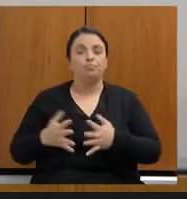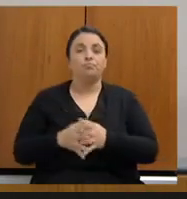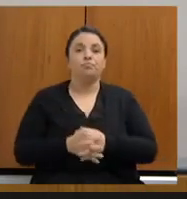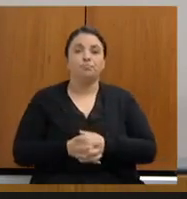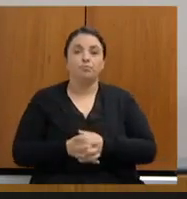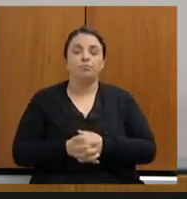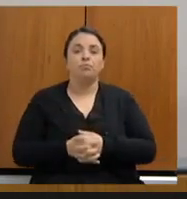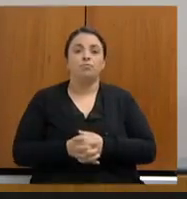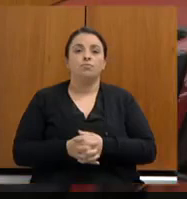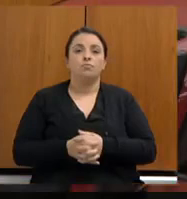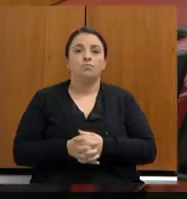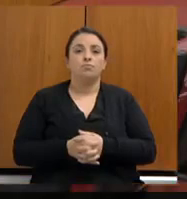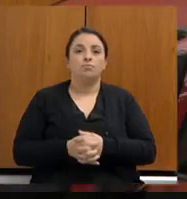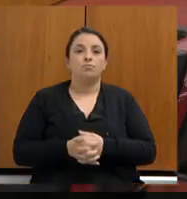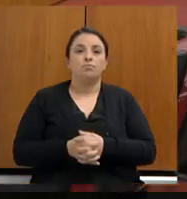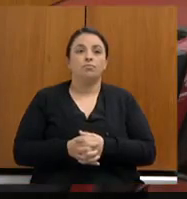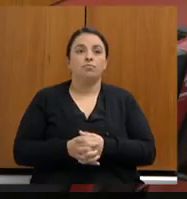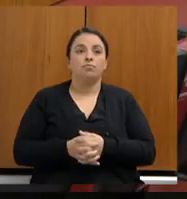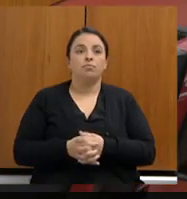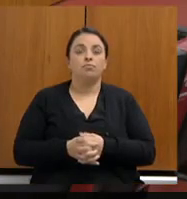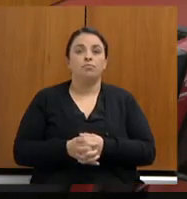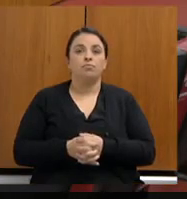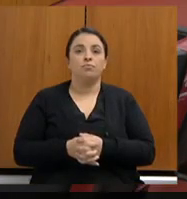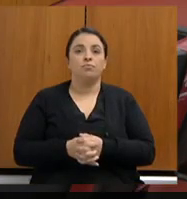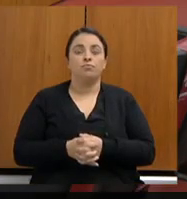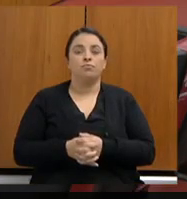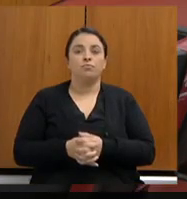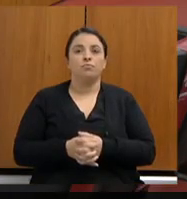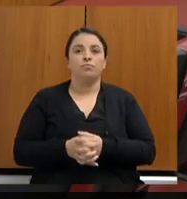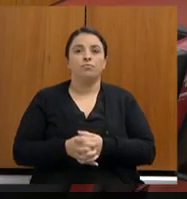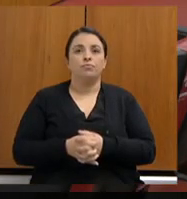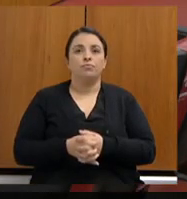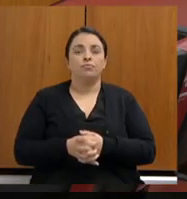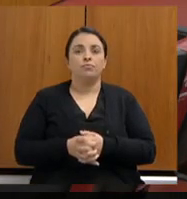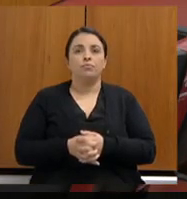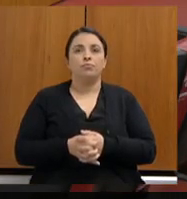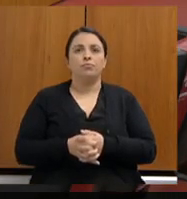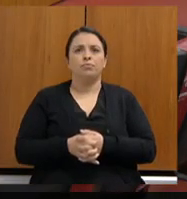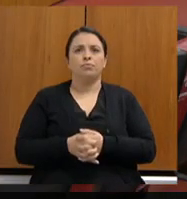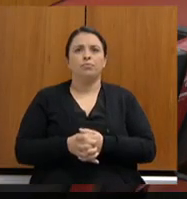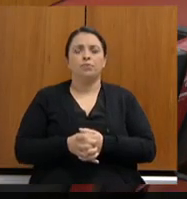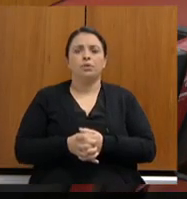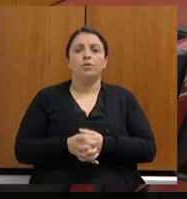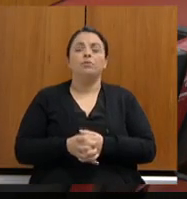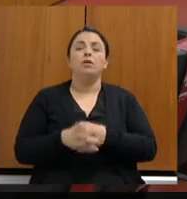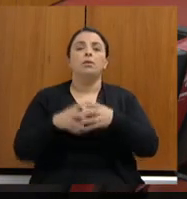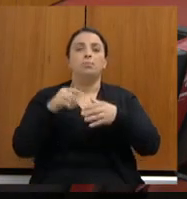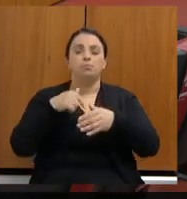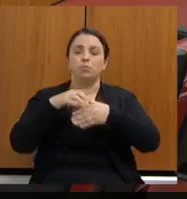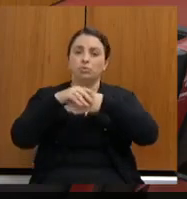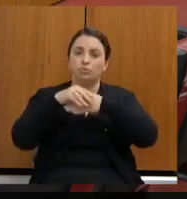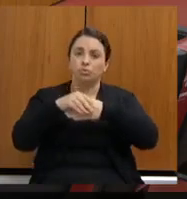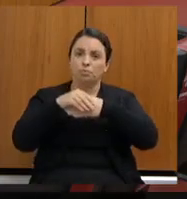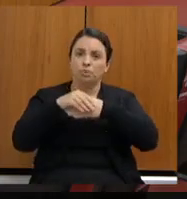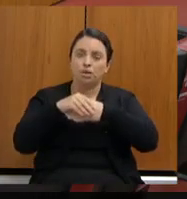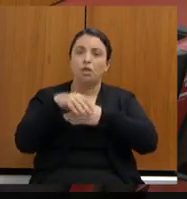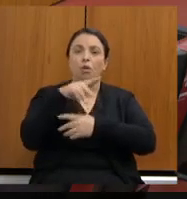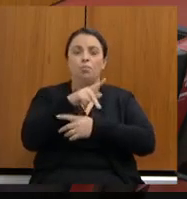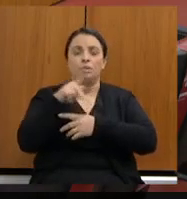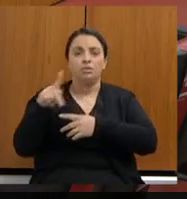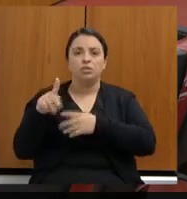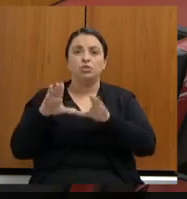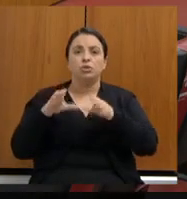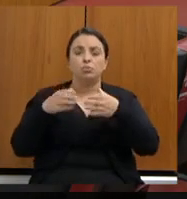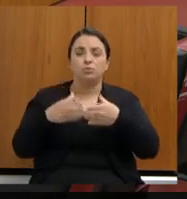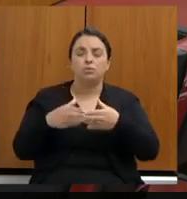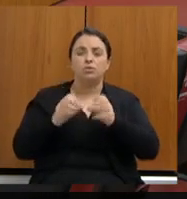Comandante a palavra E aí os meus cumprimentos ao presidente da Comissão